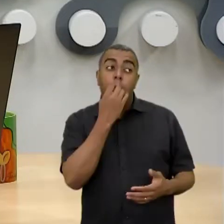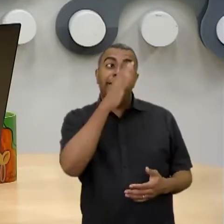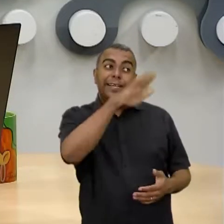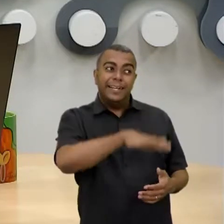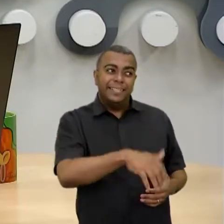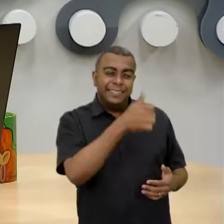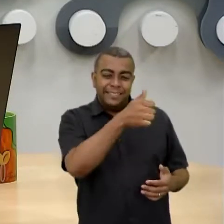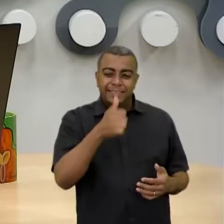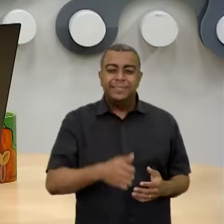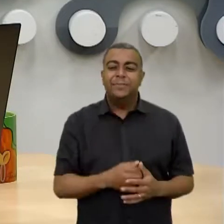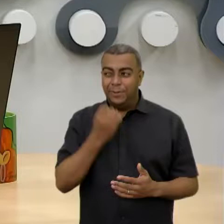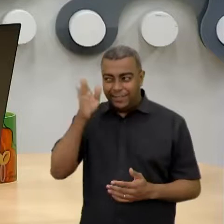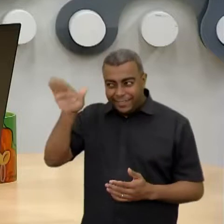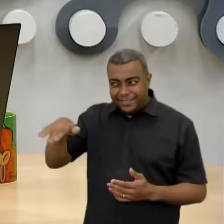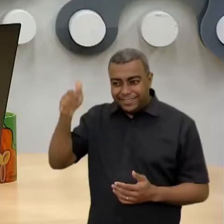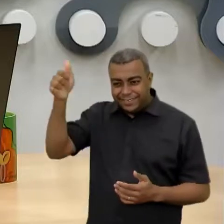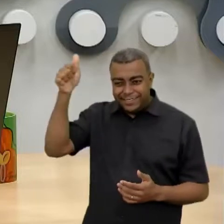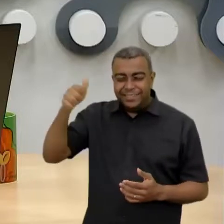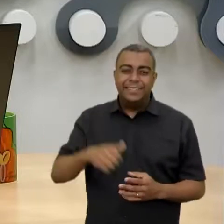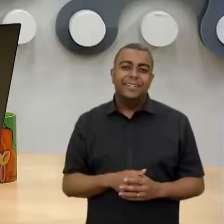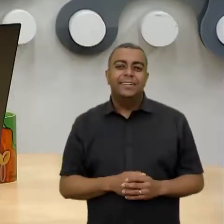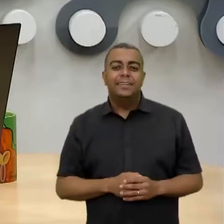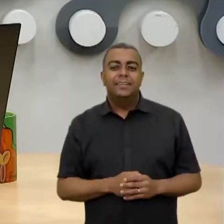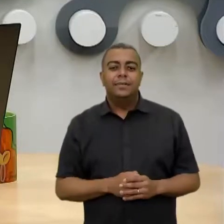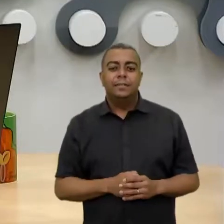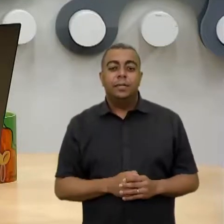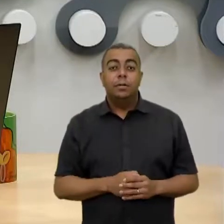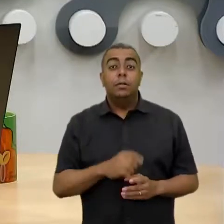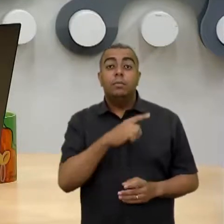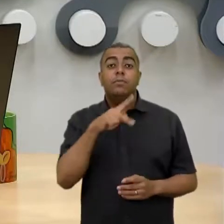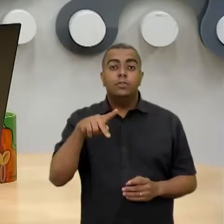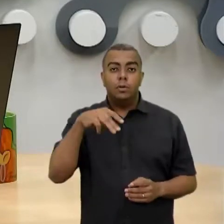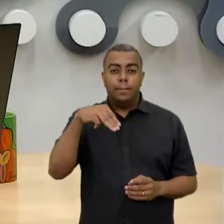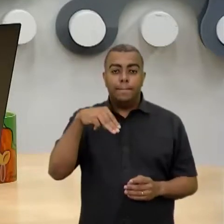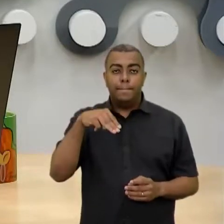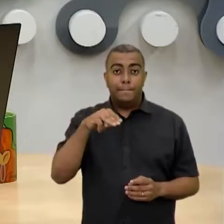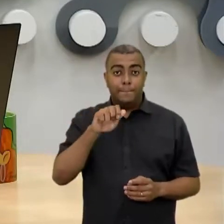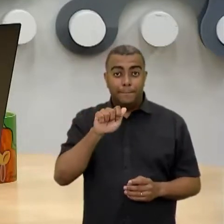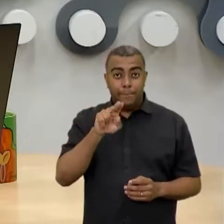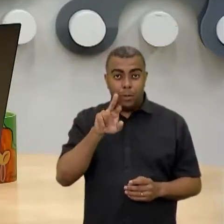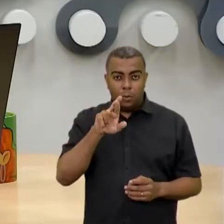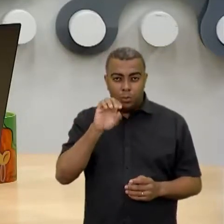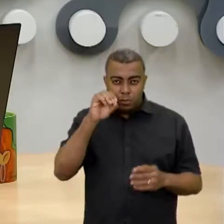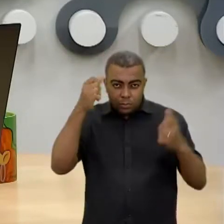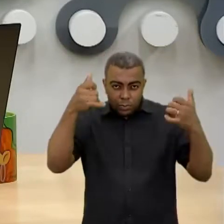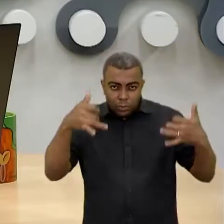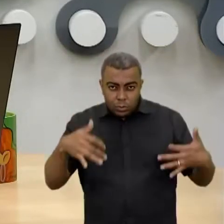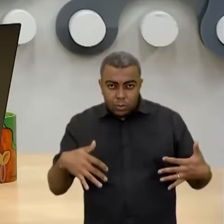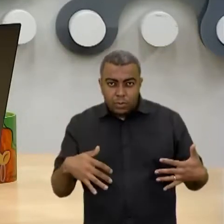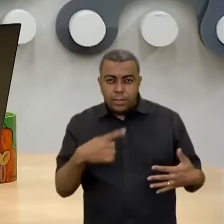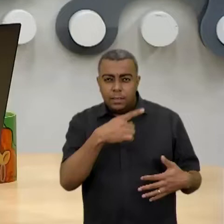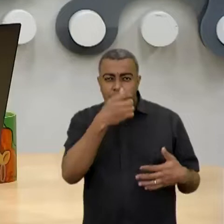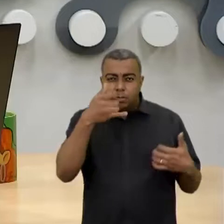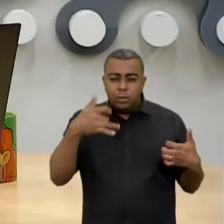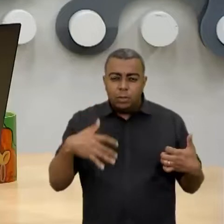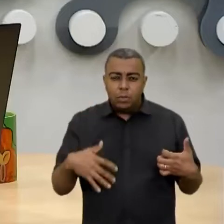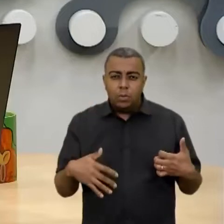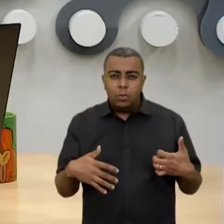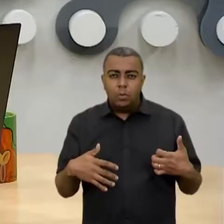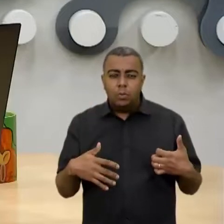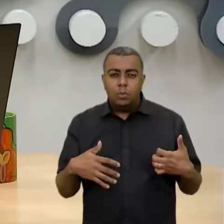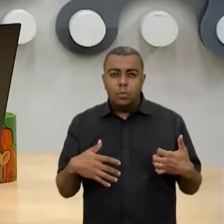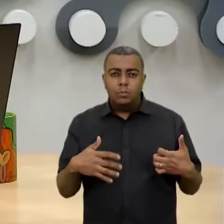Boa tarde, pro querida. E da fala do professor Mauro, até queria pegar um gancho aqui, que ele também falou em relação a